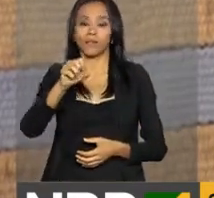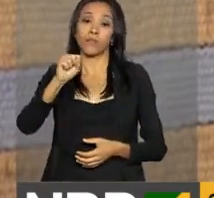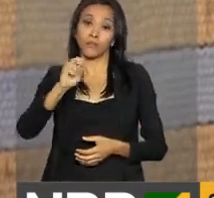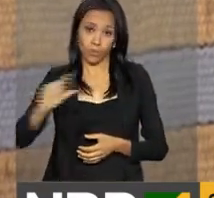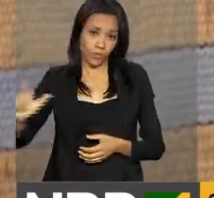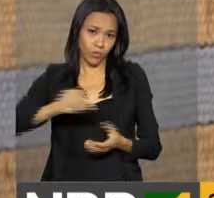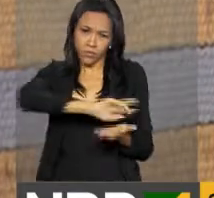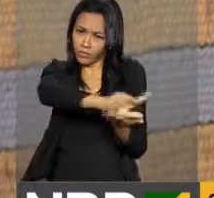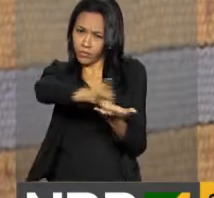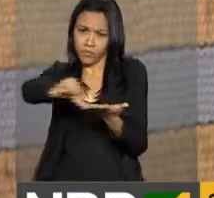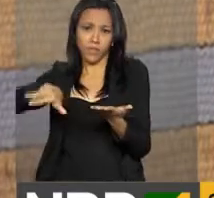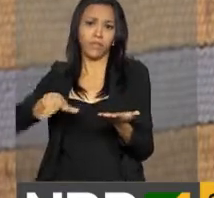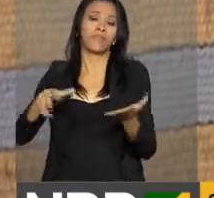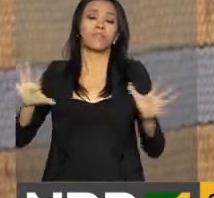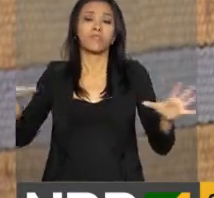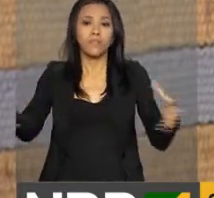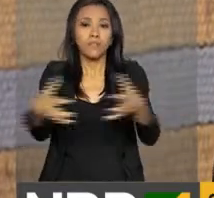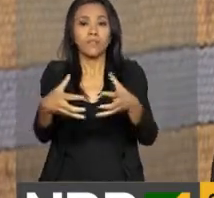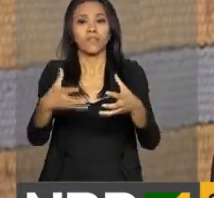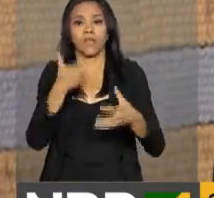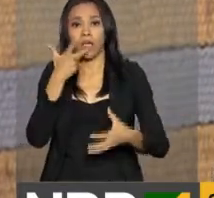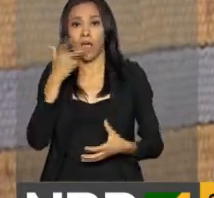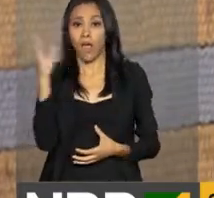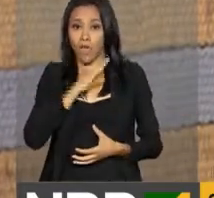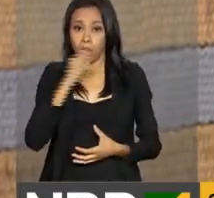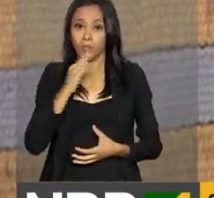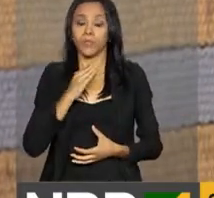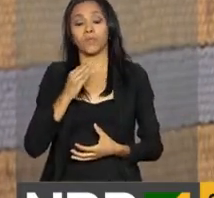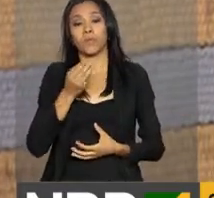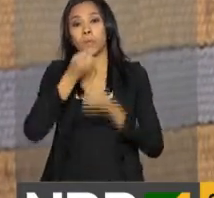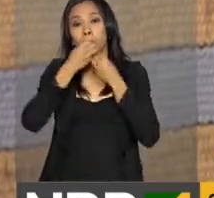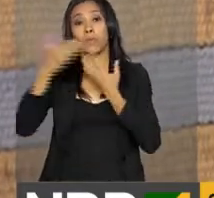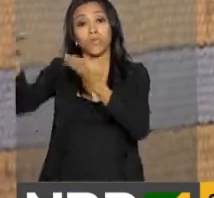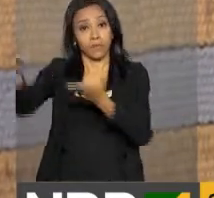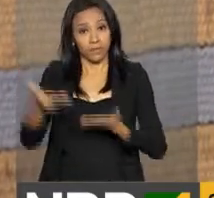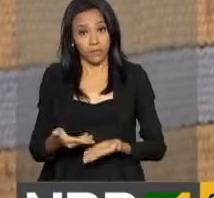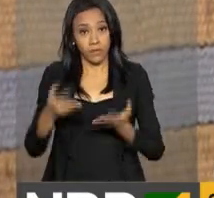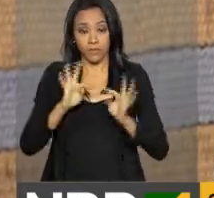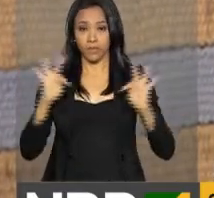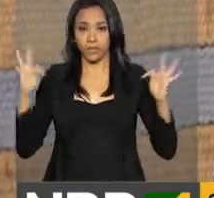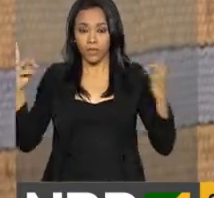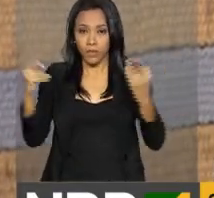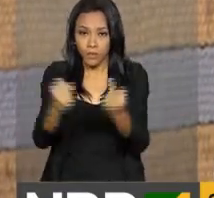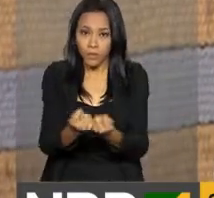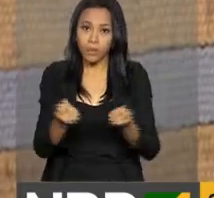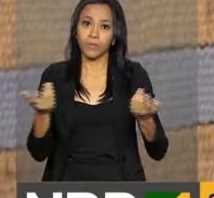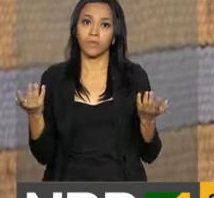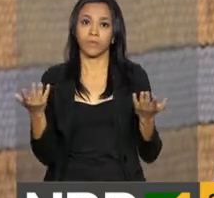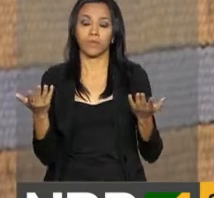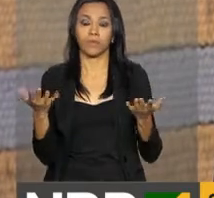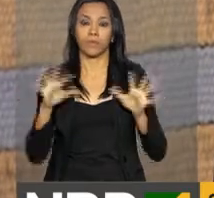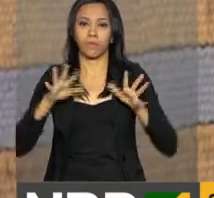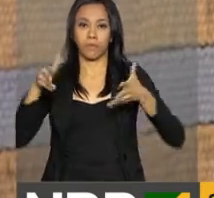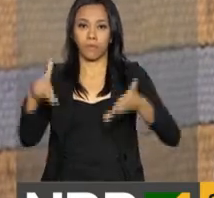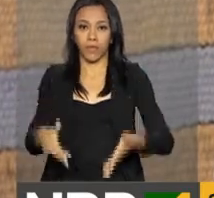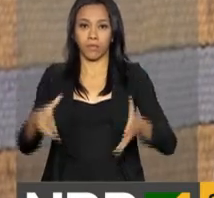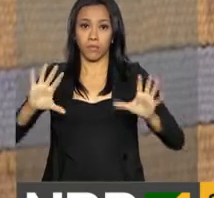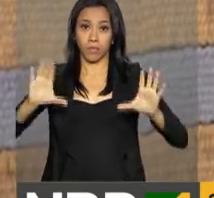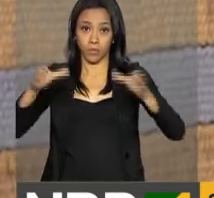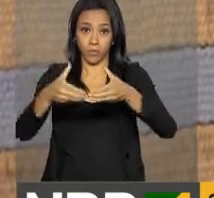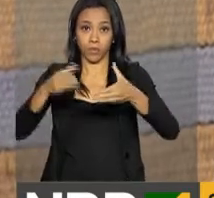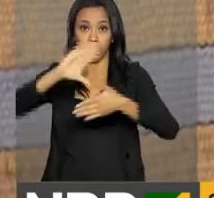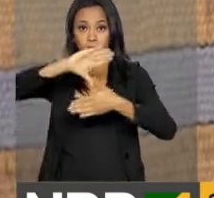E, muito rapidamente, eu quero reiterar as boas-vindas a todos para esta cúpula do